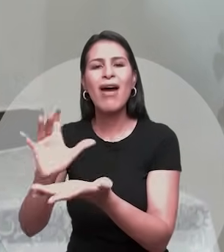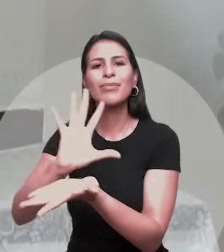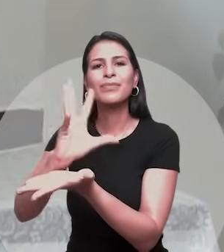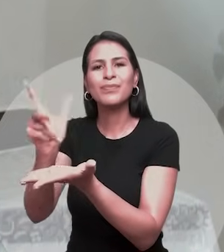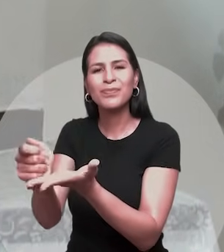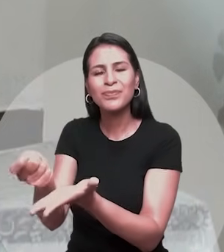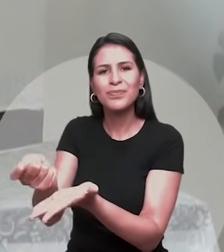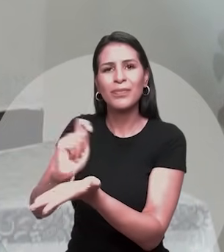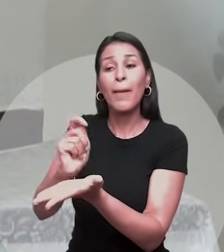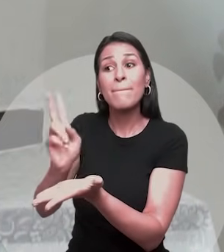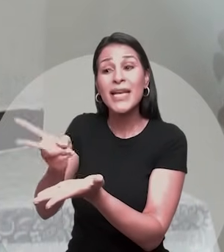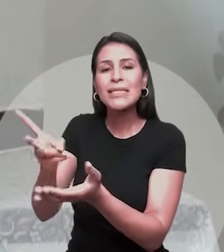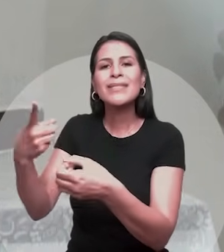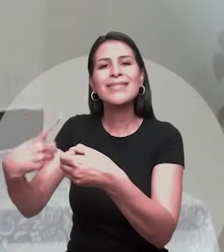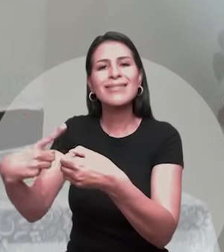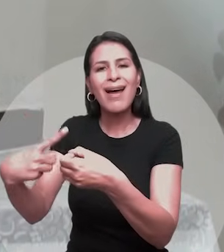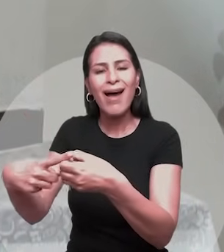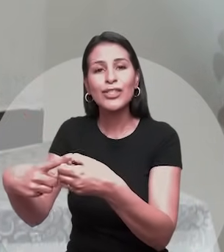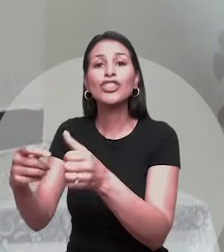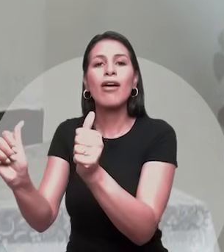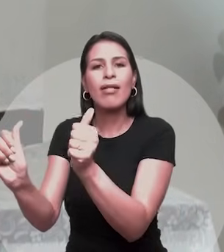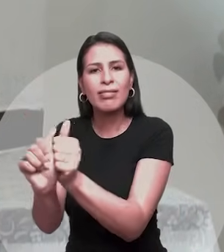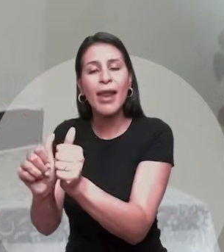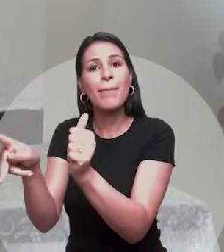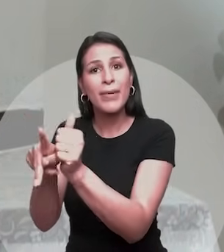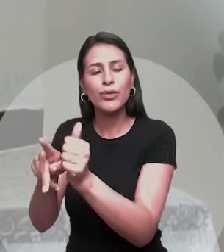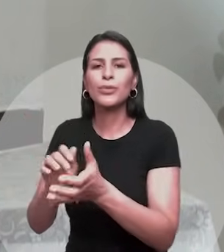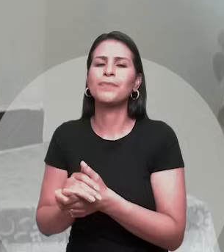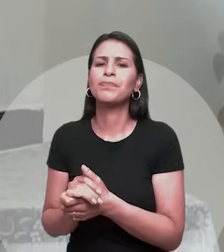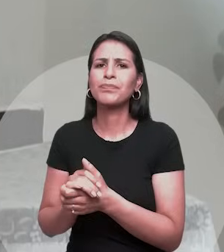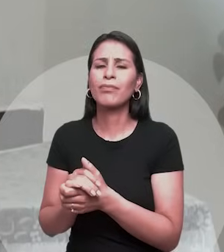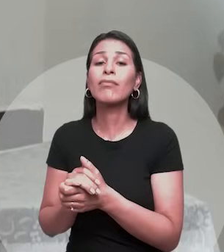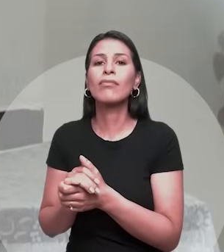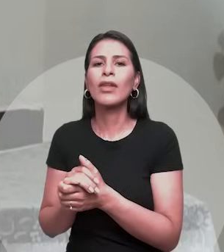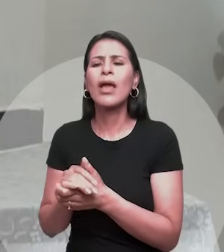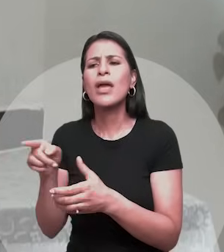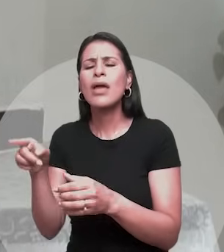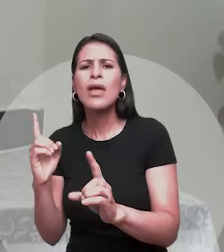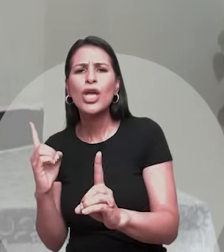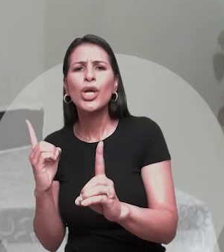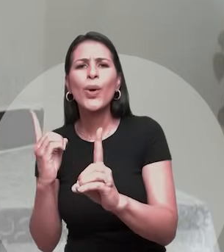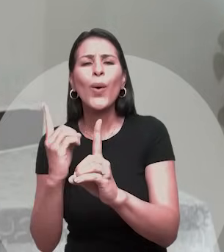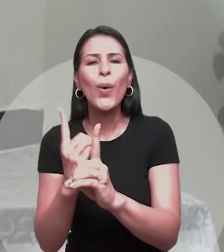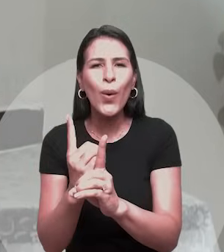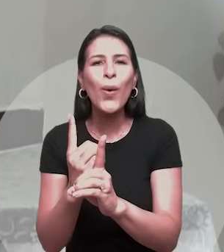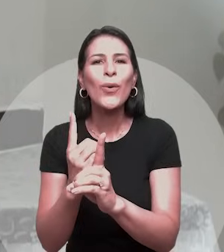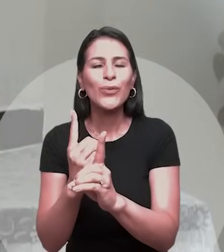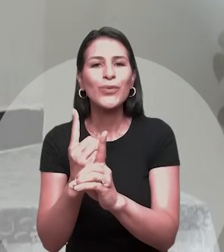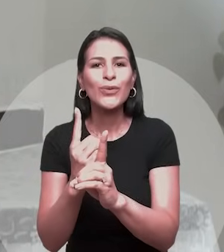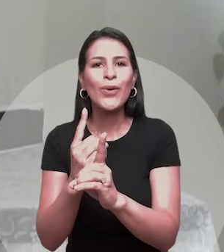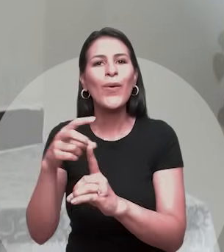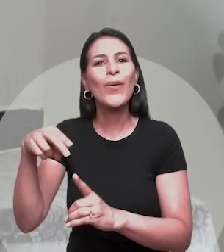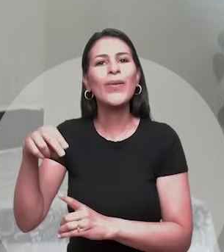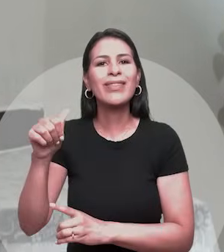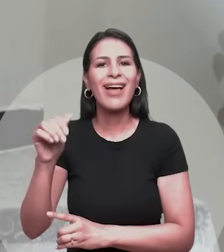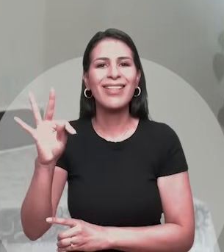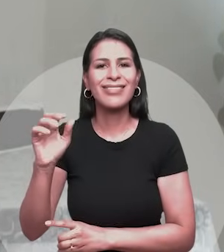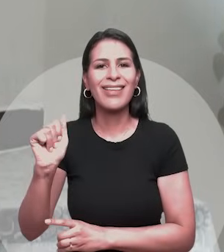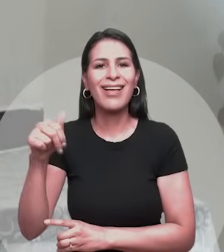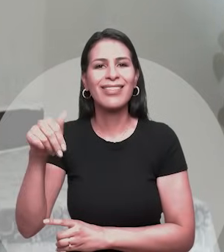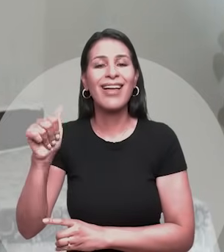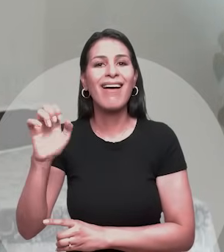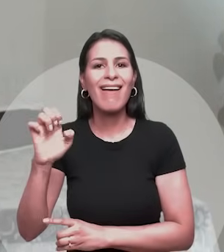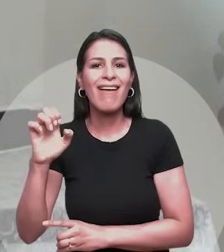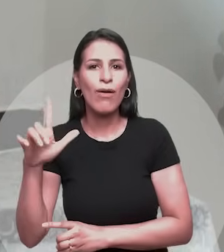de André e de Pedro. Filipe encontrou Natanael e lhe disse: Achamos aquele a quem Moisés escreveu na